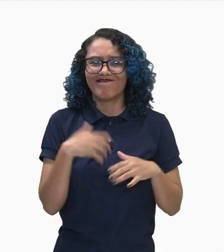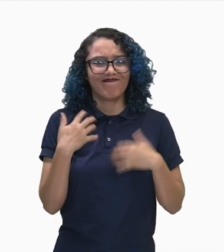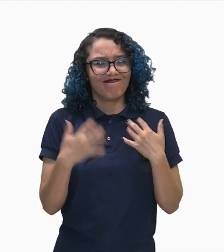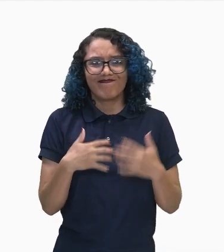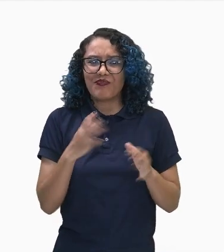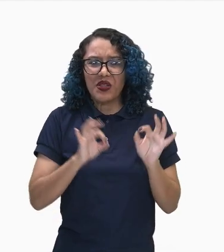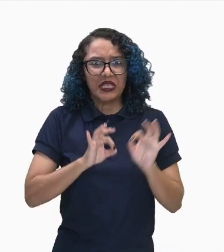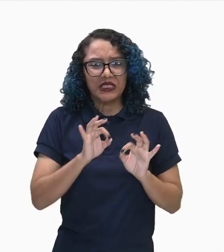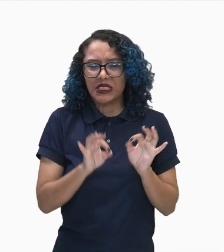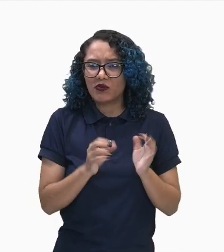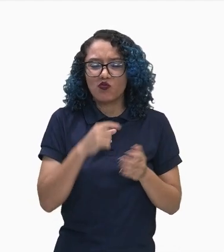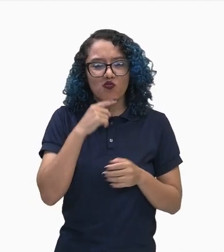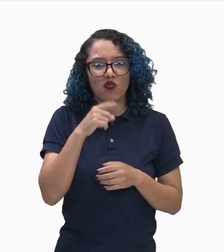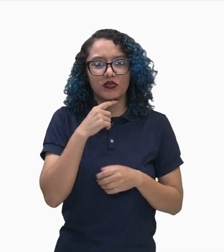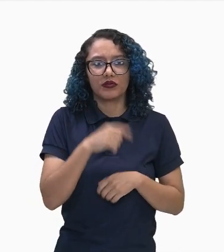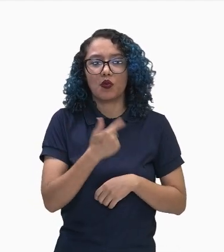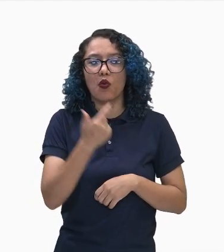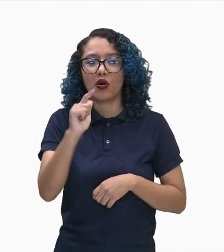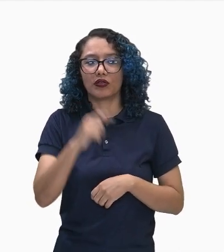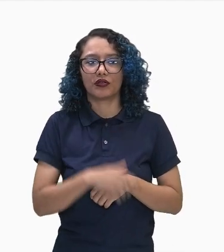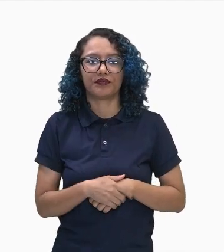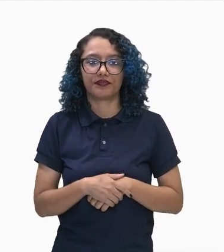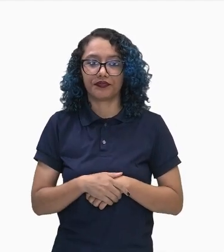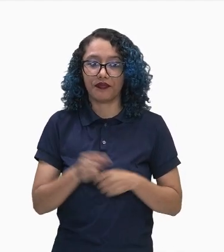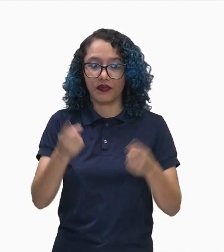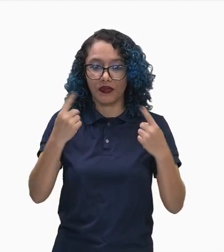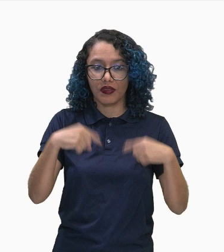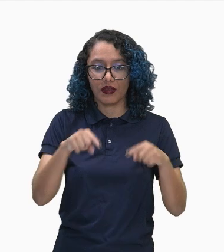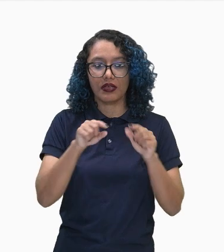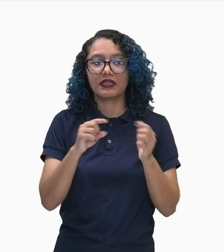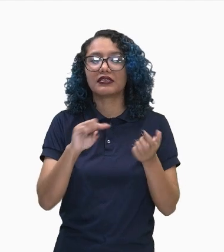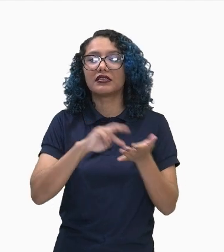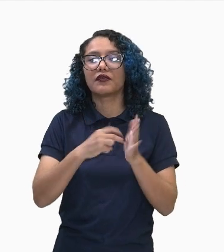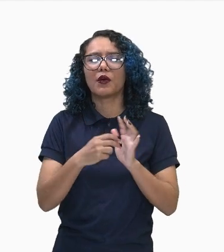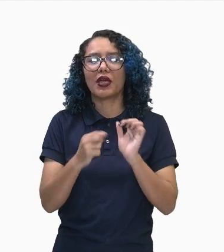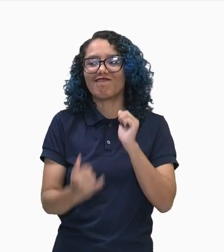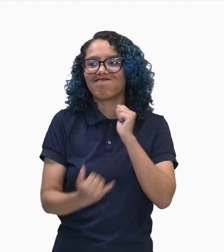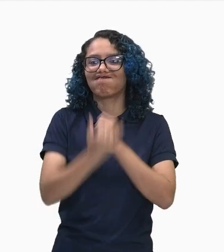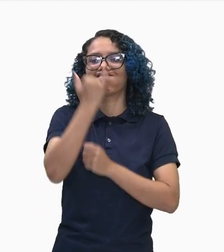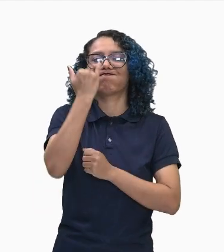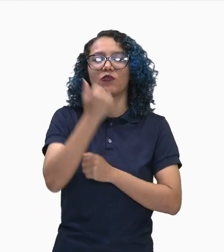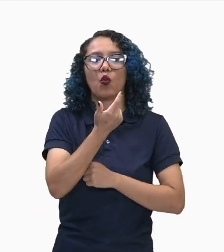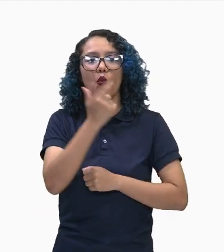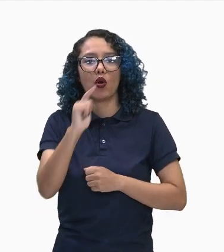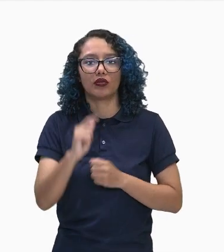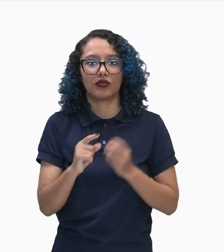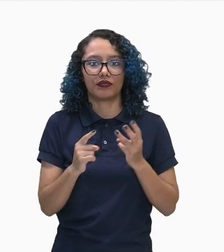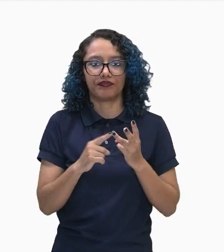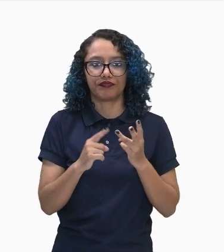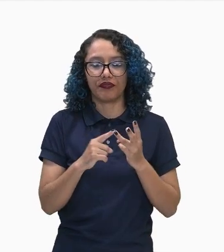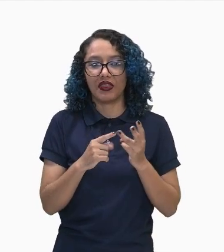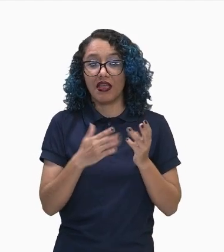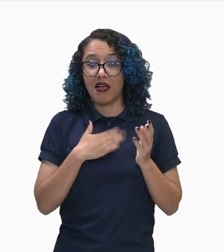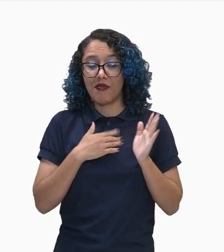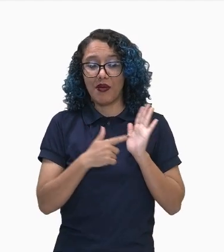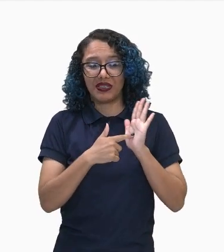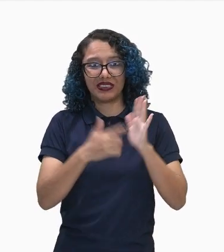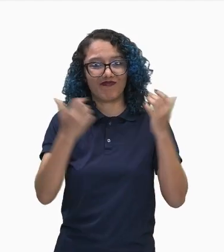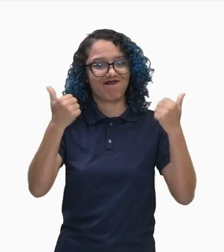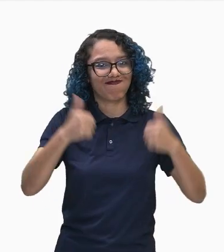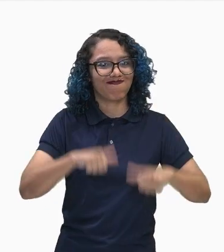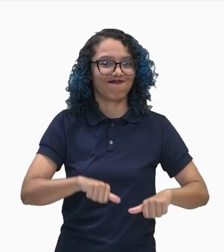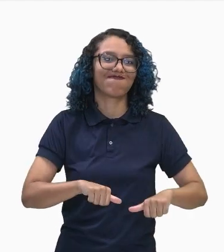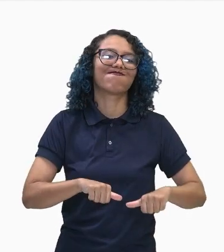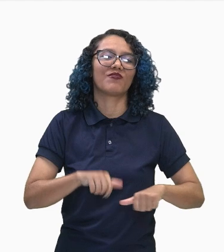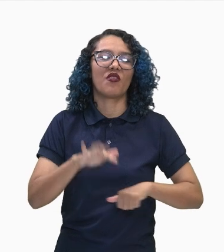planejava. Fui trollado, fui enganado. Minha apresentação flopou, foi um fracasso,